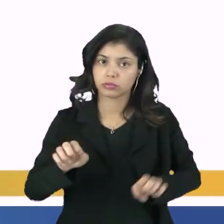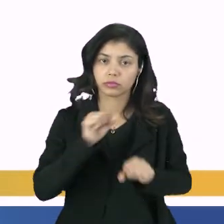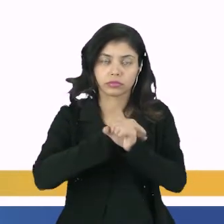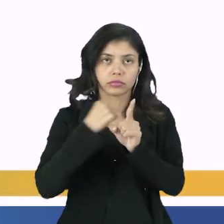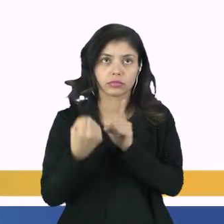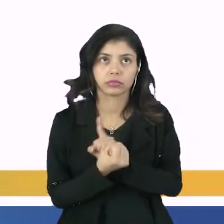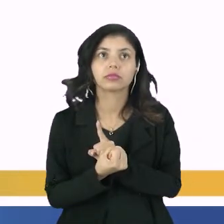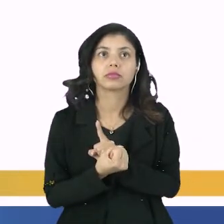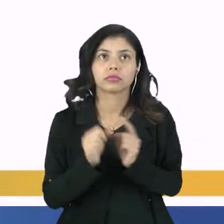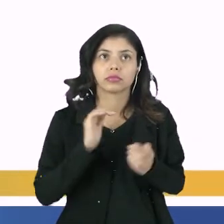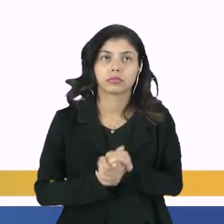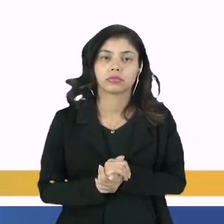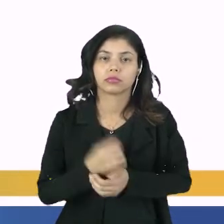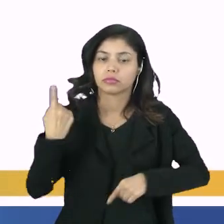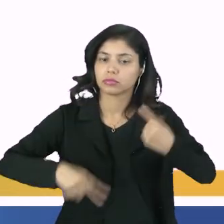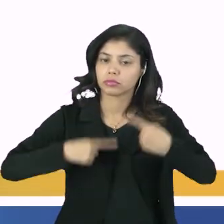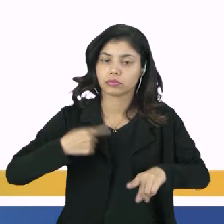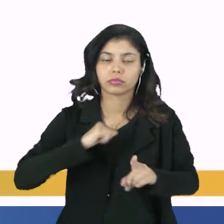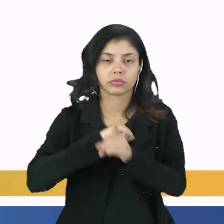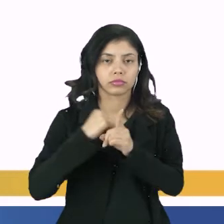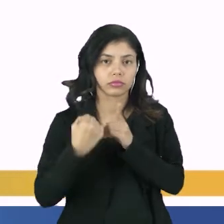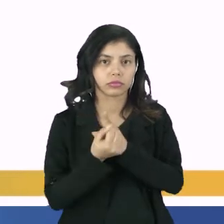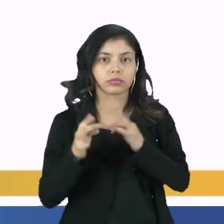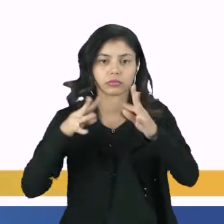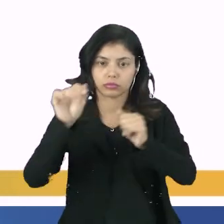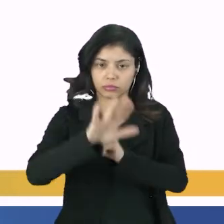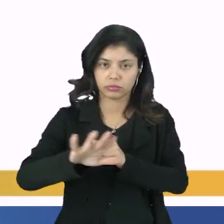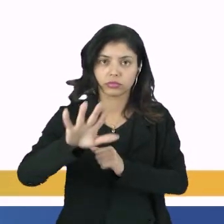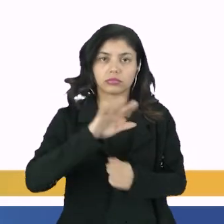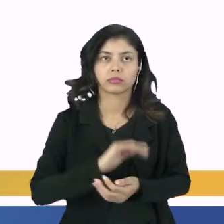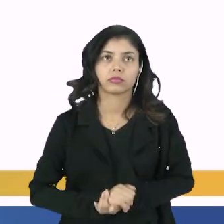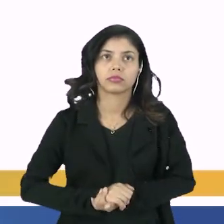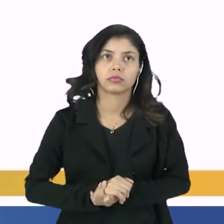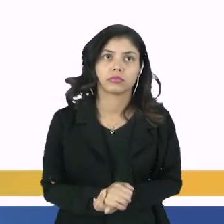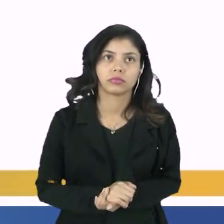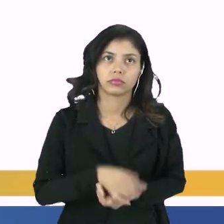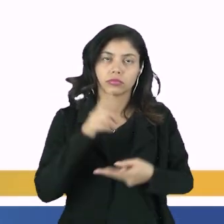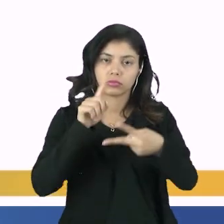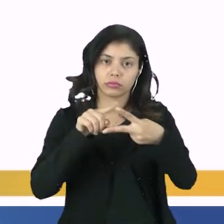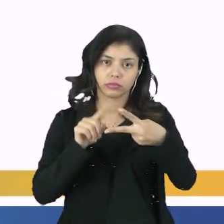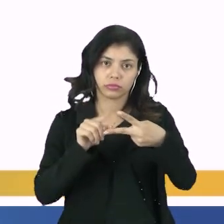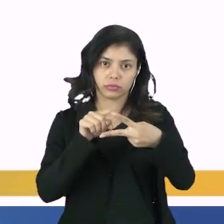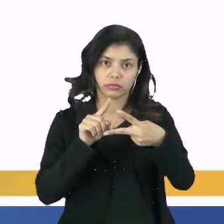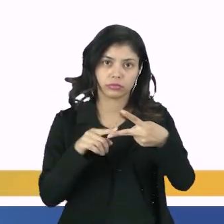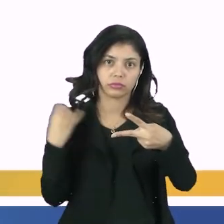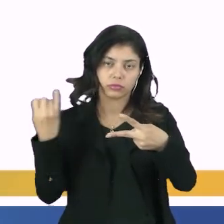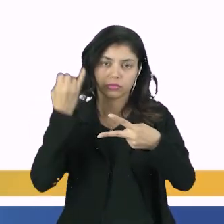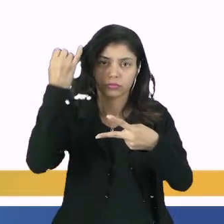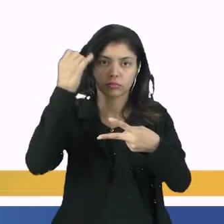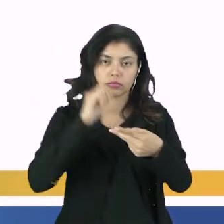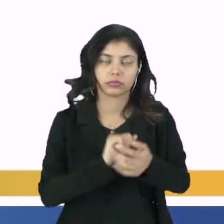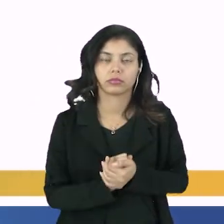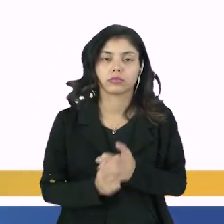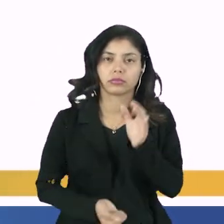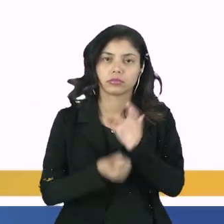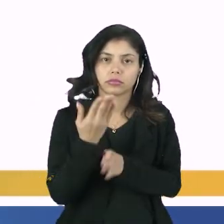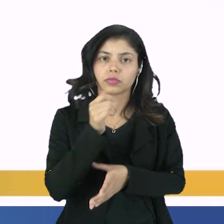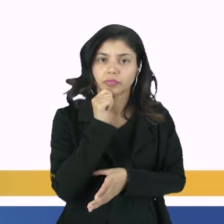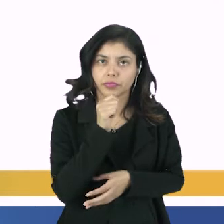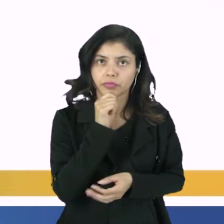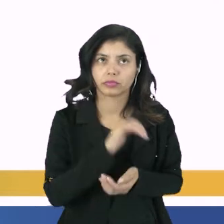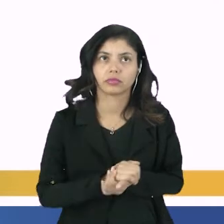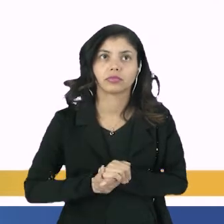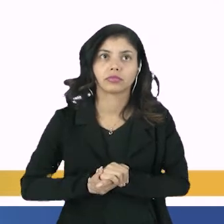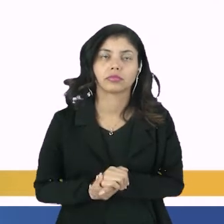sociais organizadas, com política organizada, com tudo isso. Então vamos ver duas dessas principais civilizações que surgiram ainda no